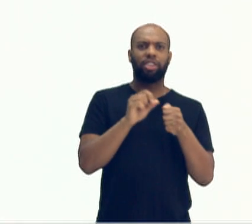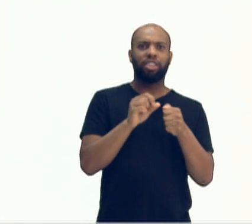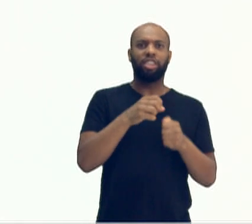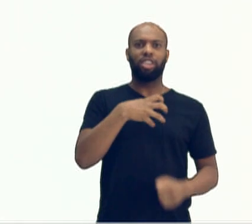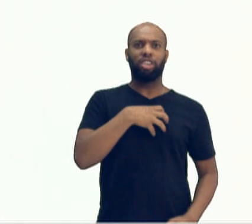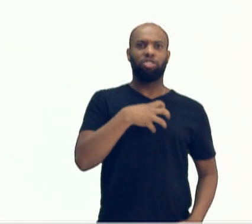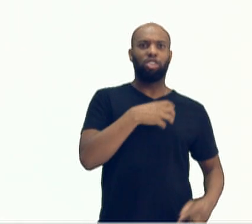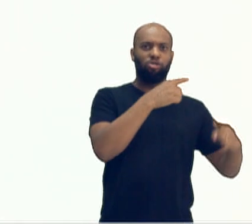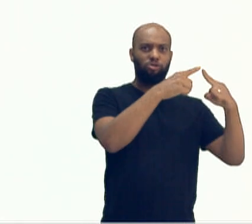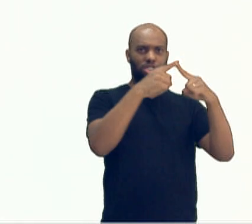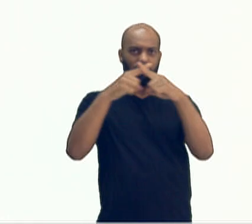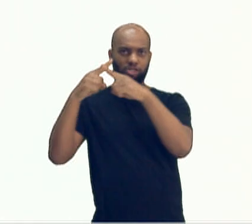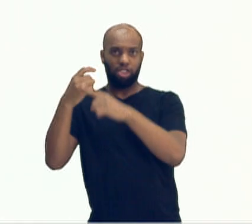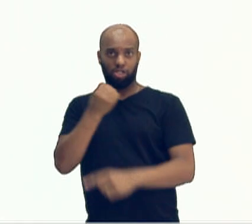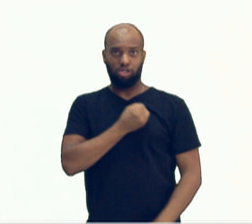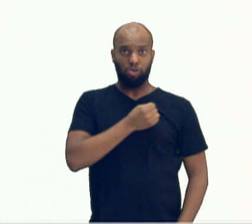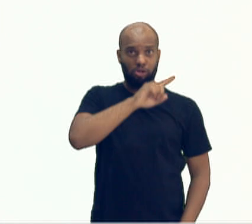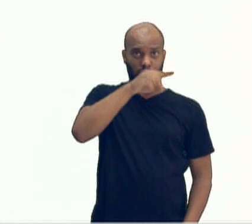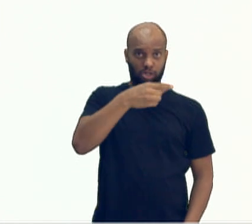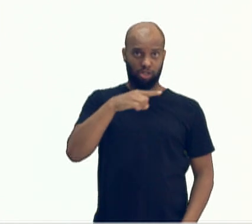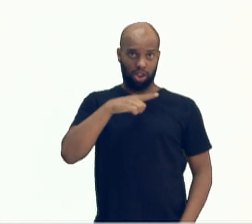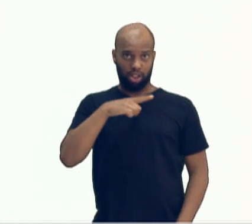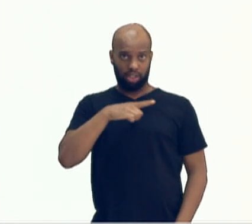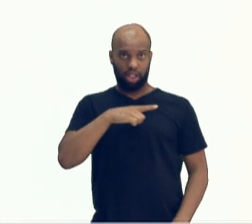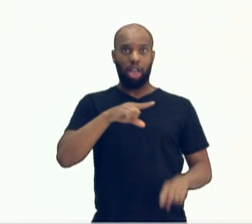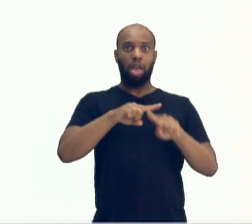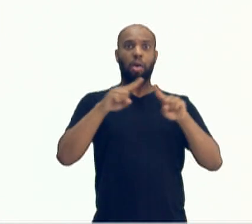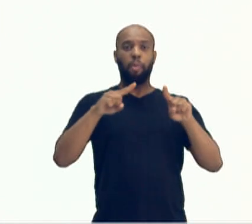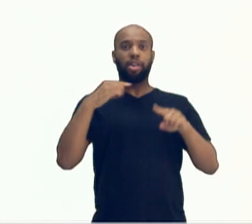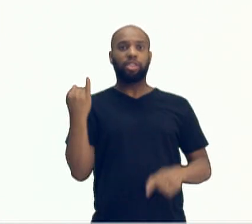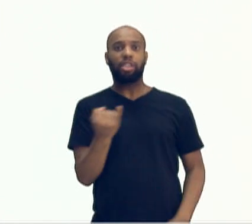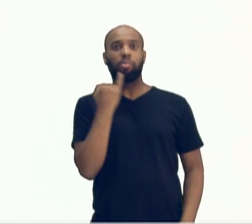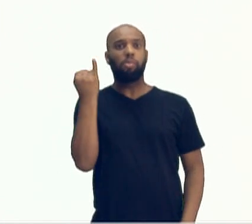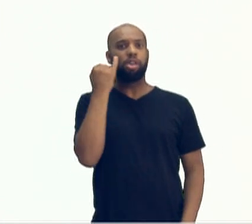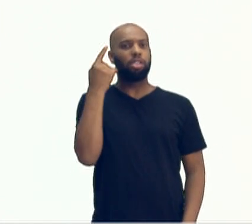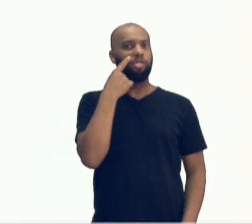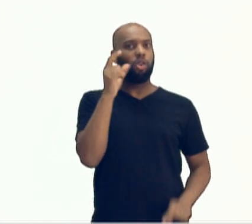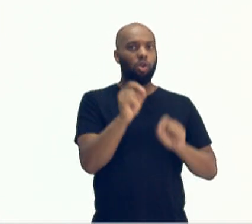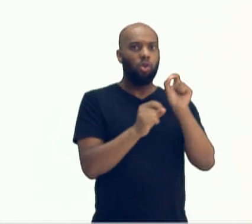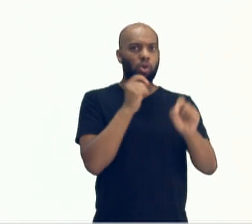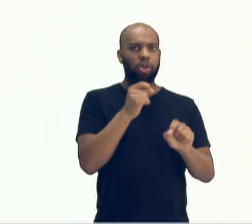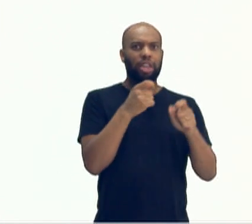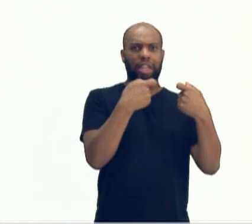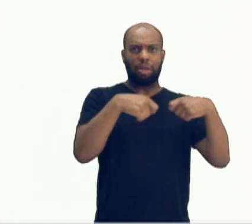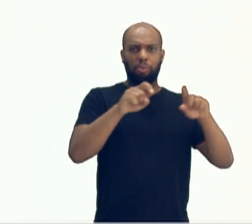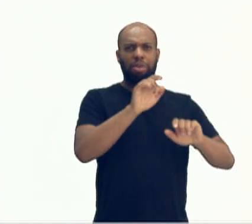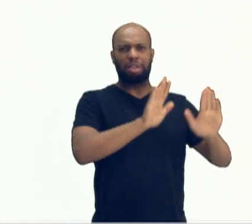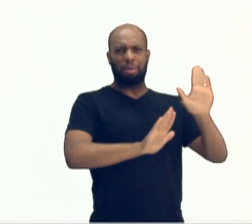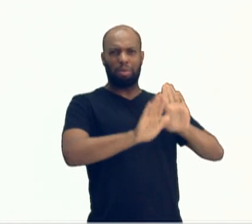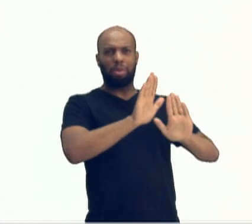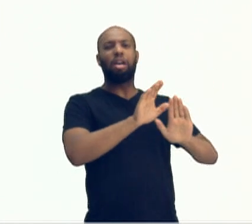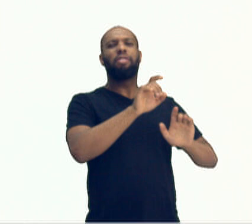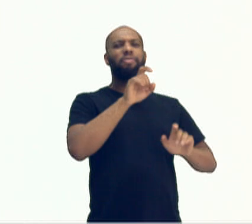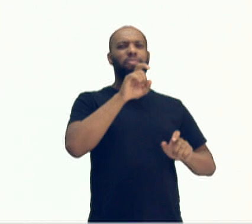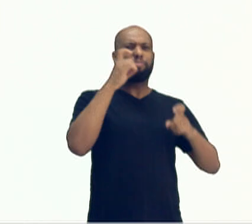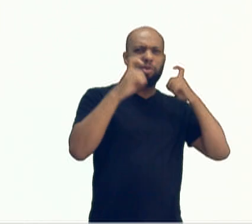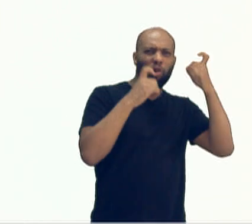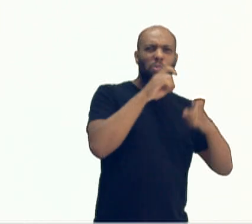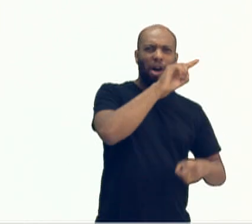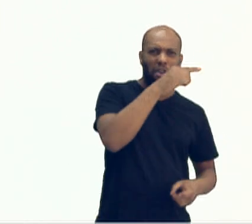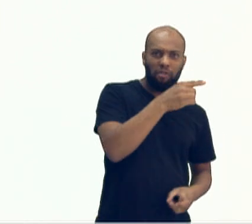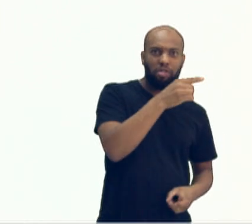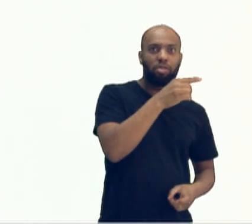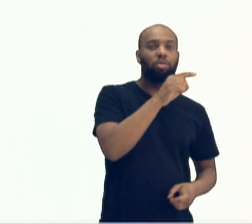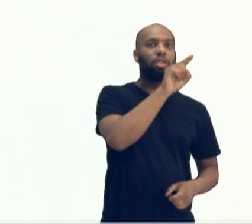de decimal e na forma de decimal eu observo o quê? Multiplico sem contar as casas decimais, sem me preocupar com a vírgula